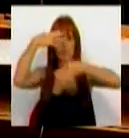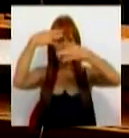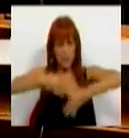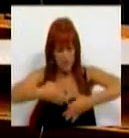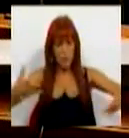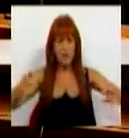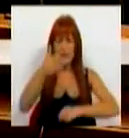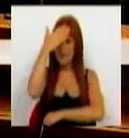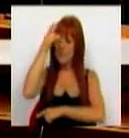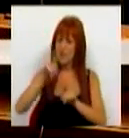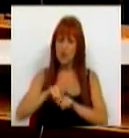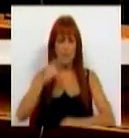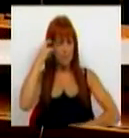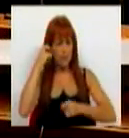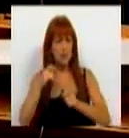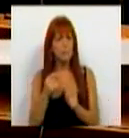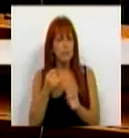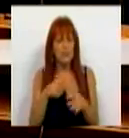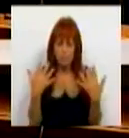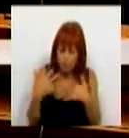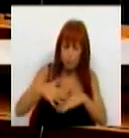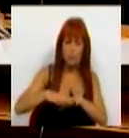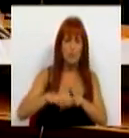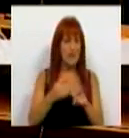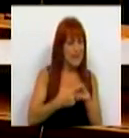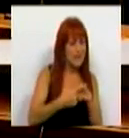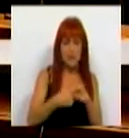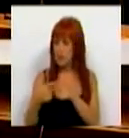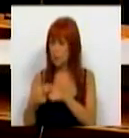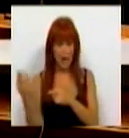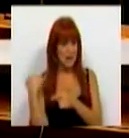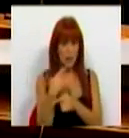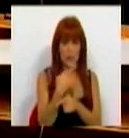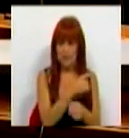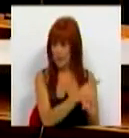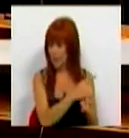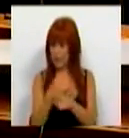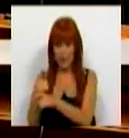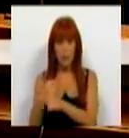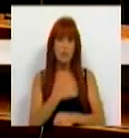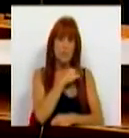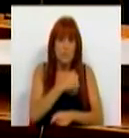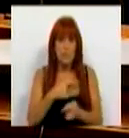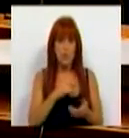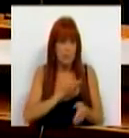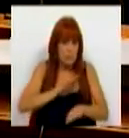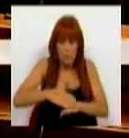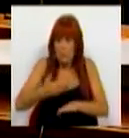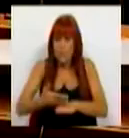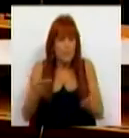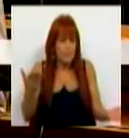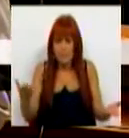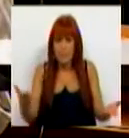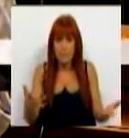senso, da capacidade de ponderar de forma integrada os interesses que há pouco referia, que, sendo legítimos, reforço,